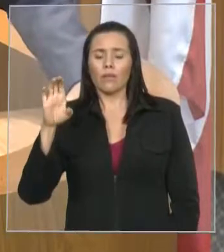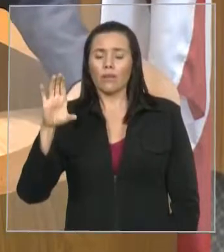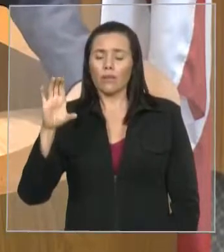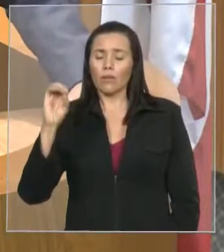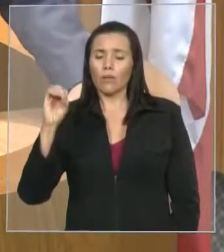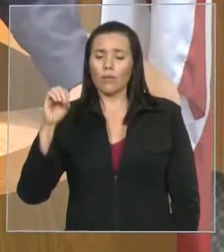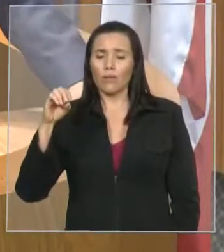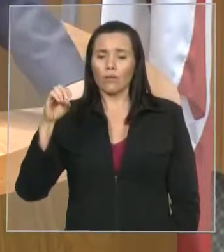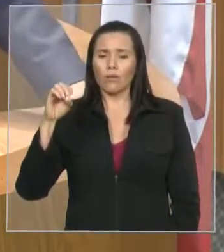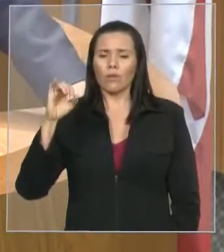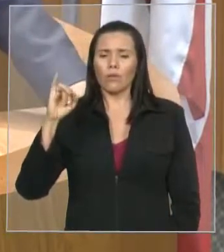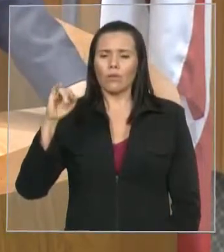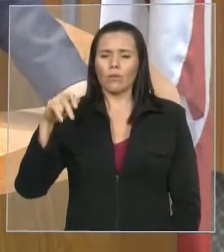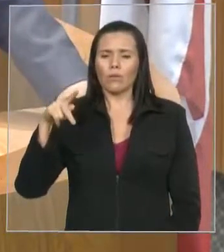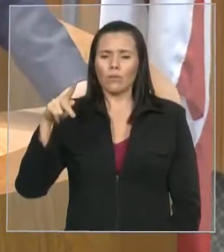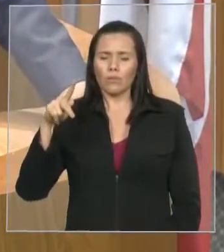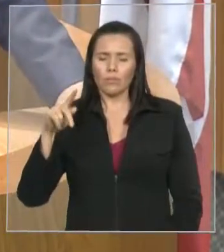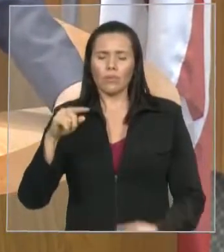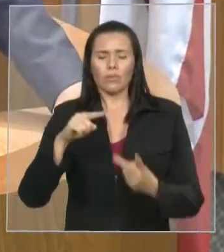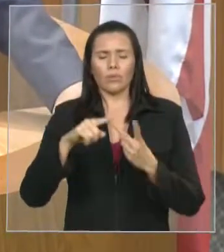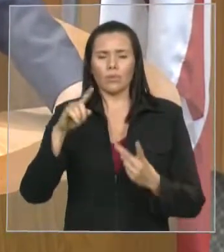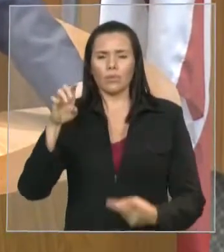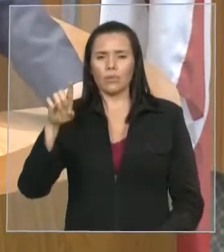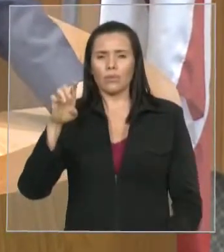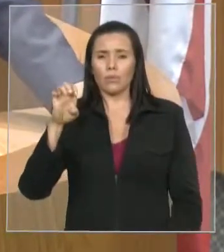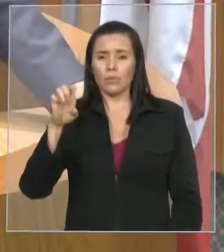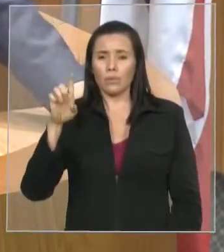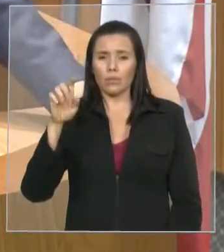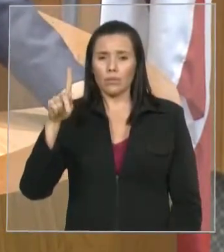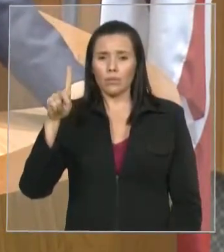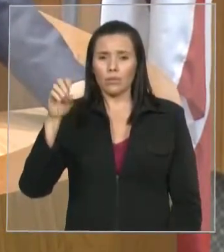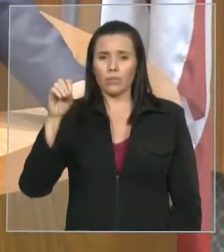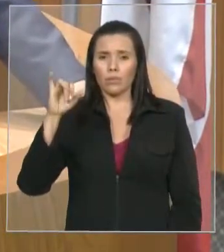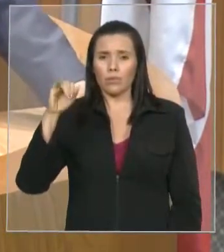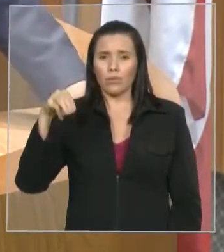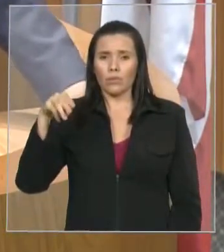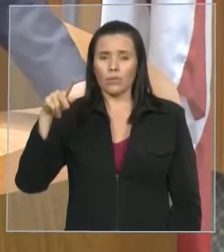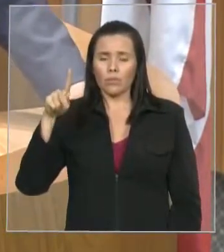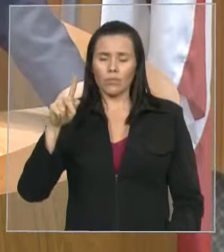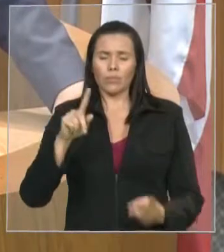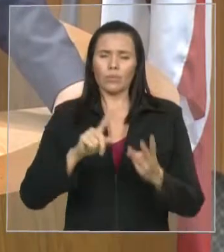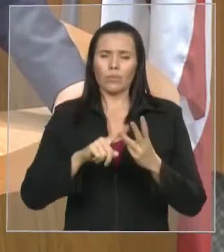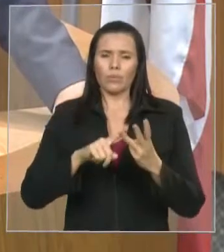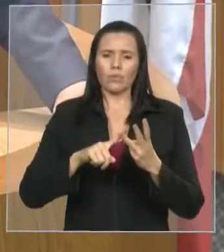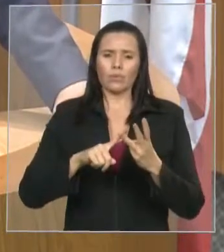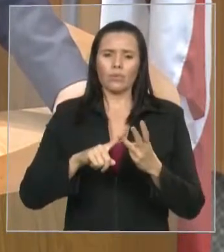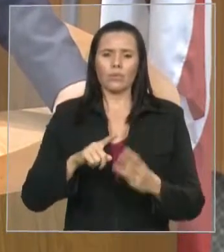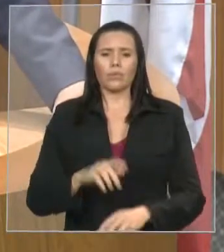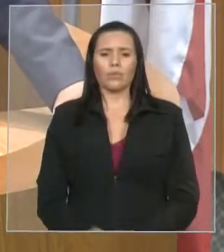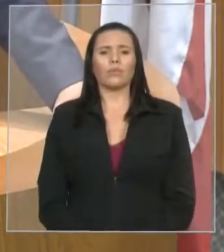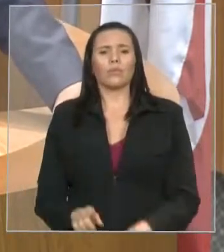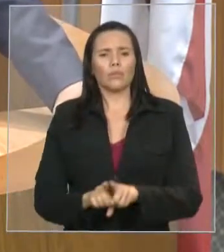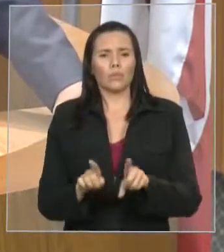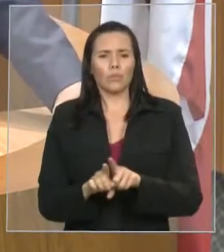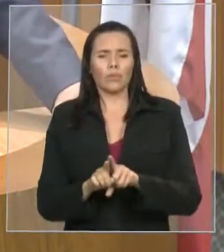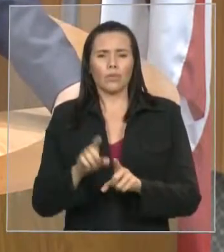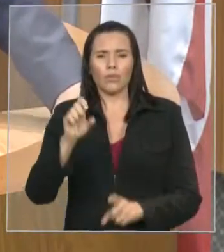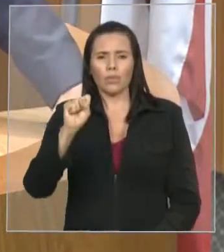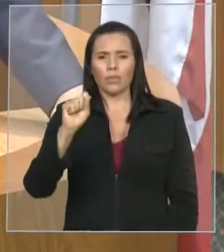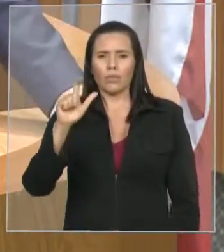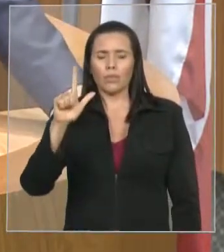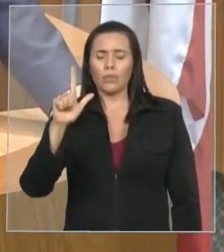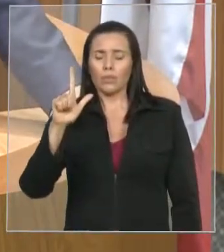na sexta-feira atrasada, na inauguração da Praça da Bíblia Imperatriz, o governador Flávio